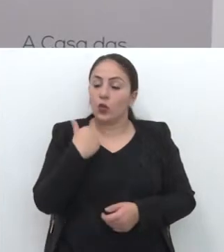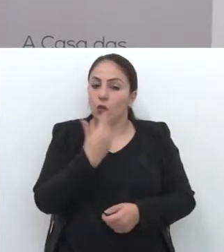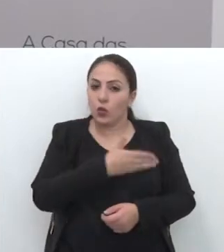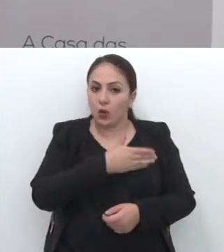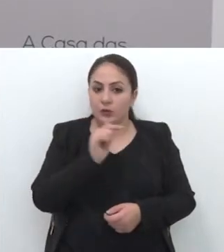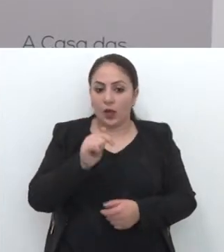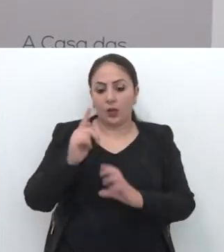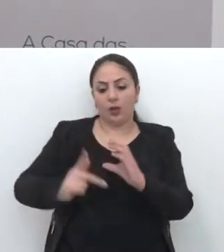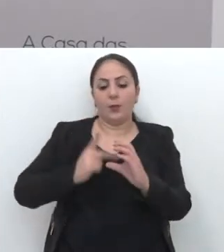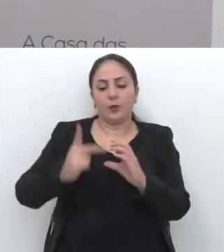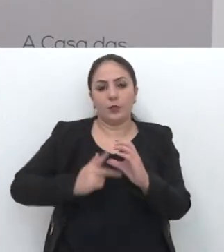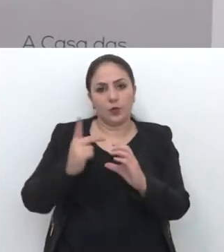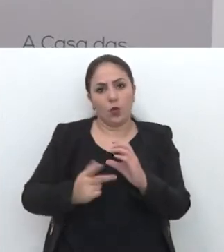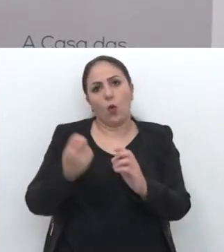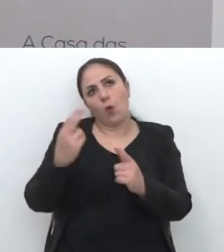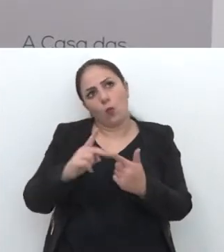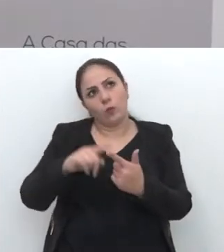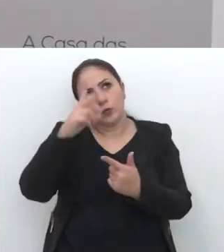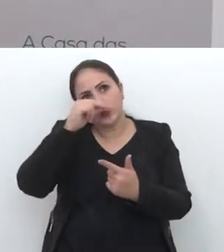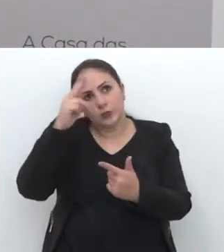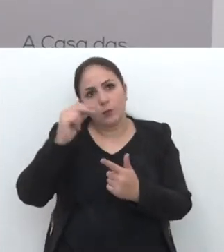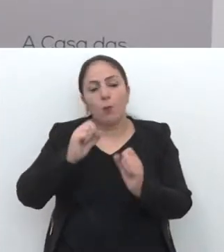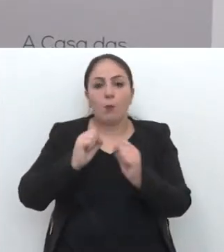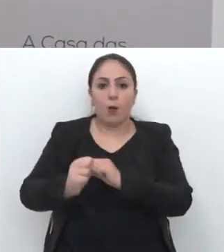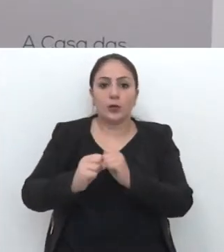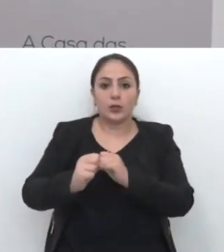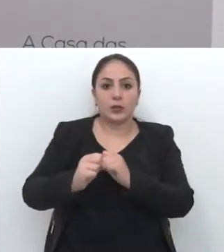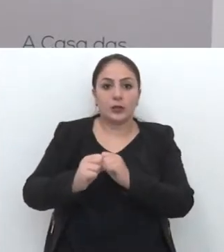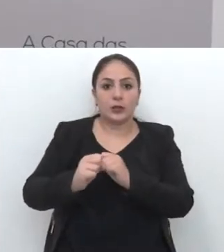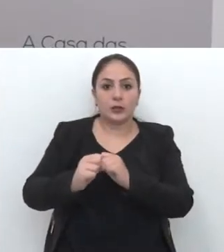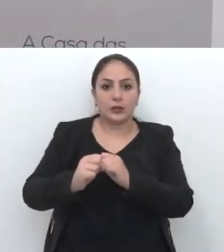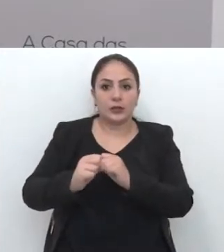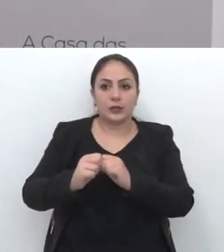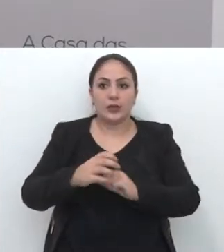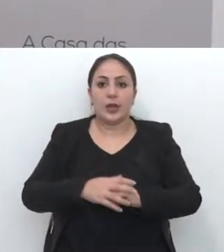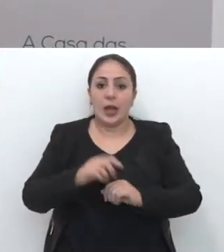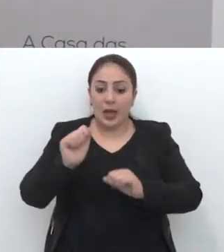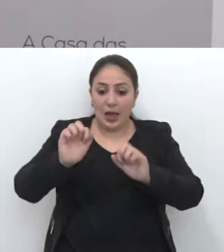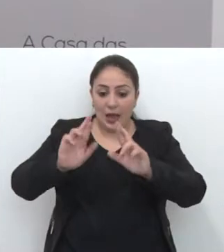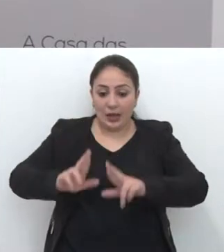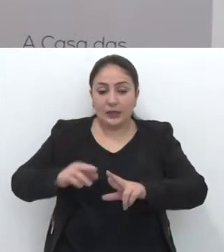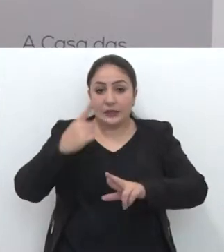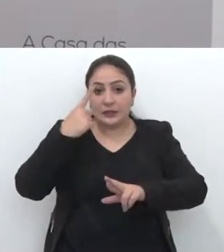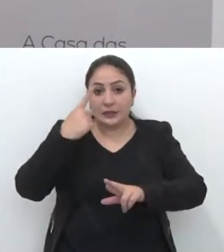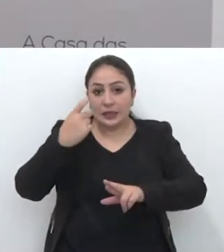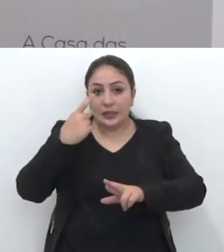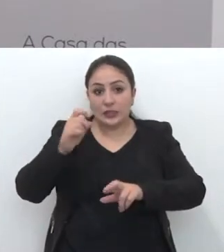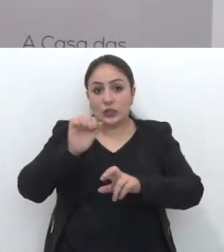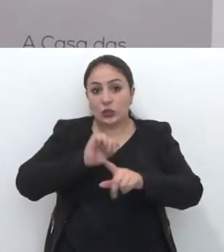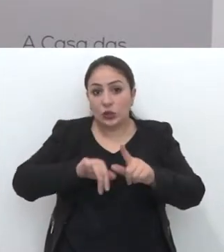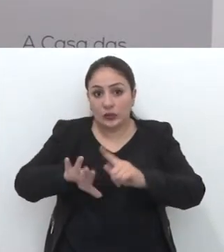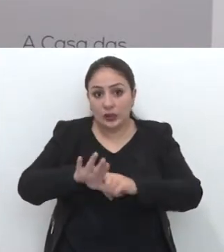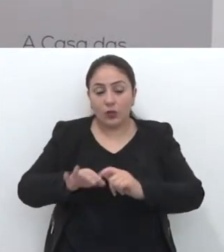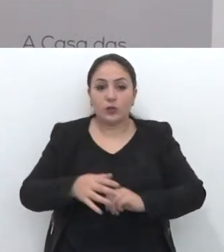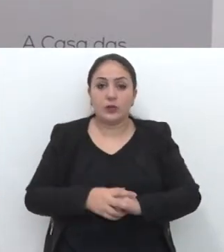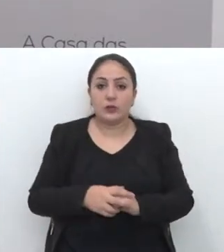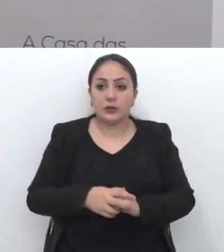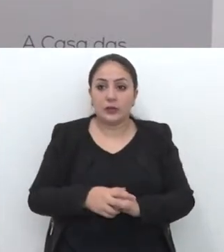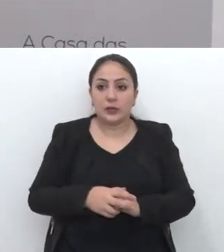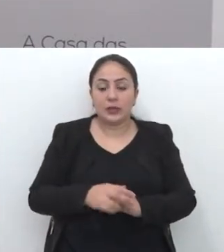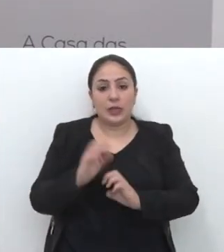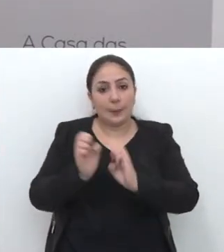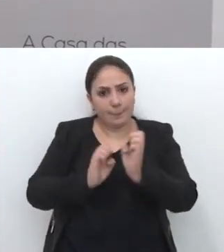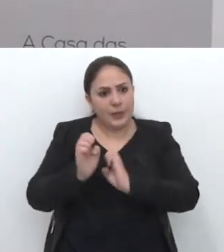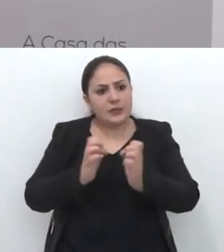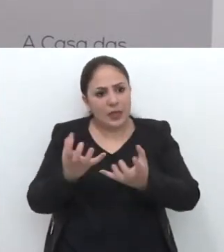e nós aqui na Câmara de Vereadores ou o Executivo pode tornar ZEIS, que é a Zona de Interesse Social, né?